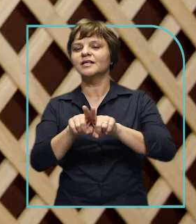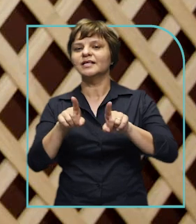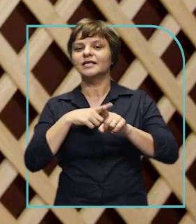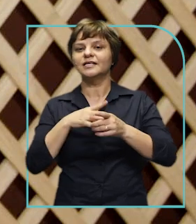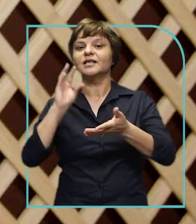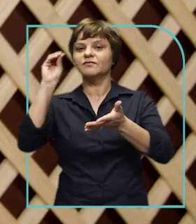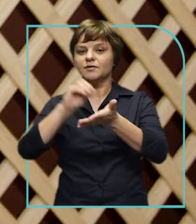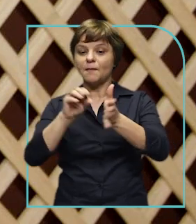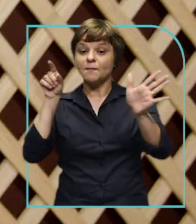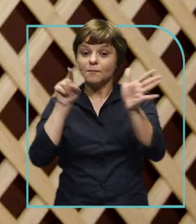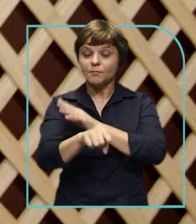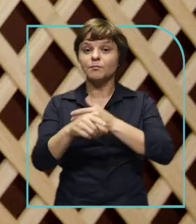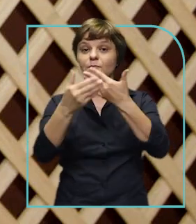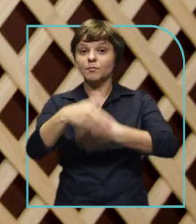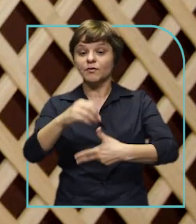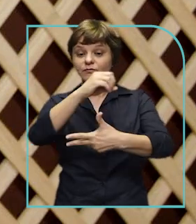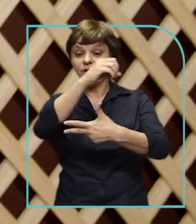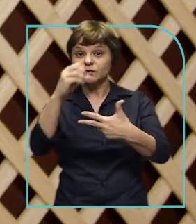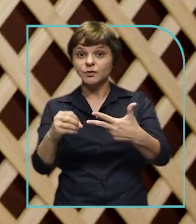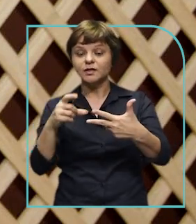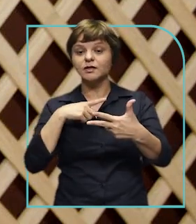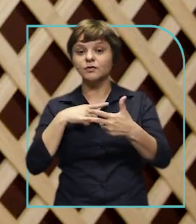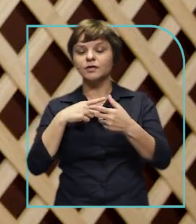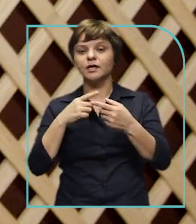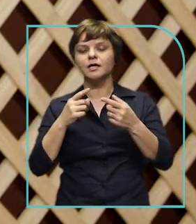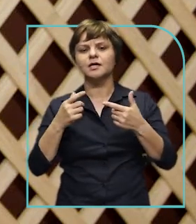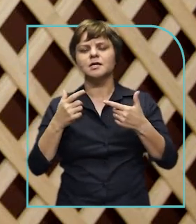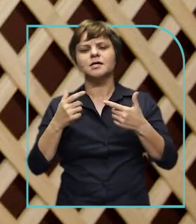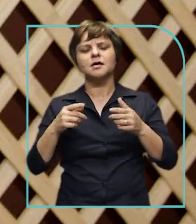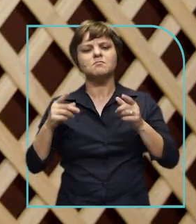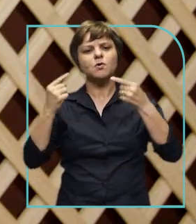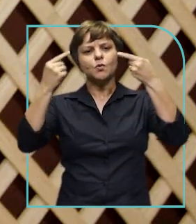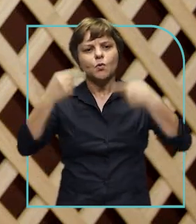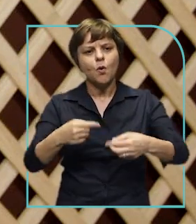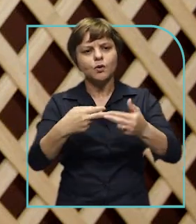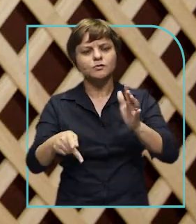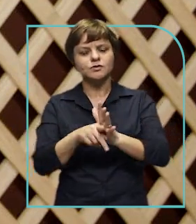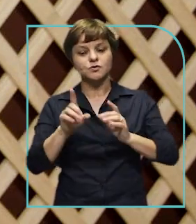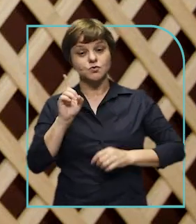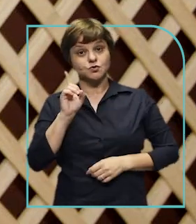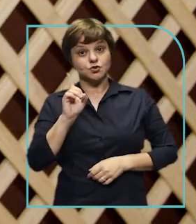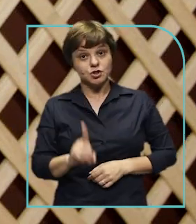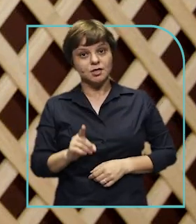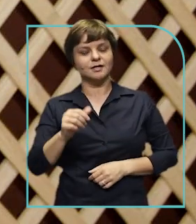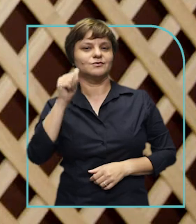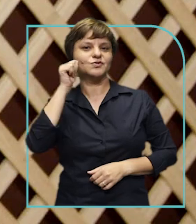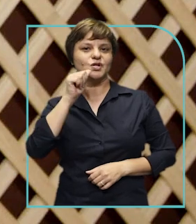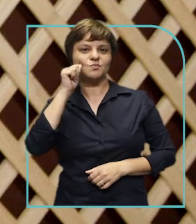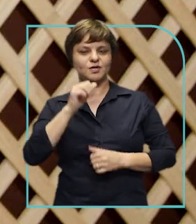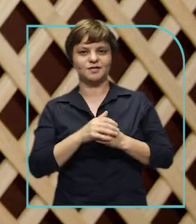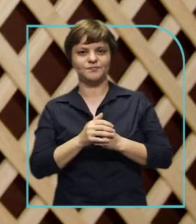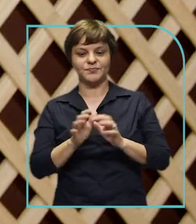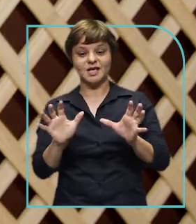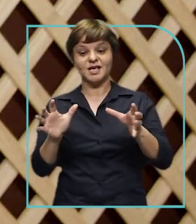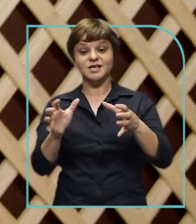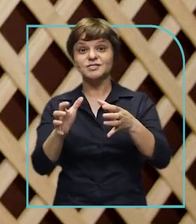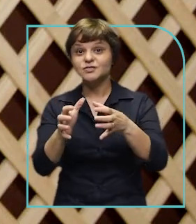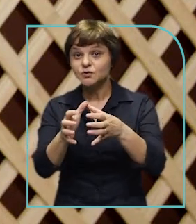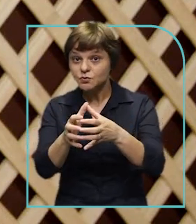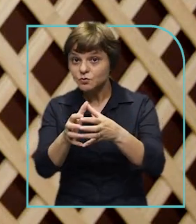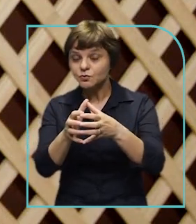Enem pela questão de atacar o direito das mulheres. Esse grupo é muito